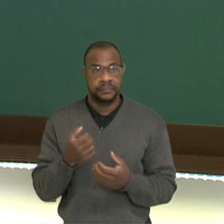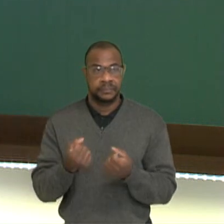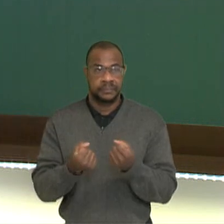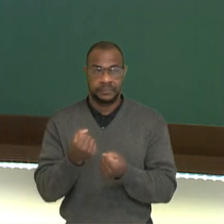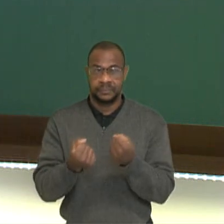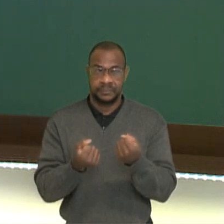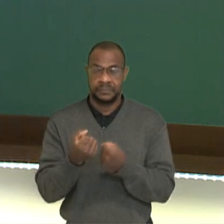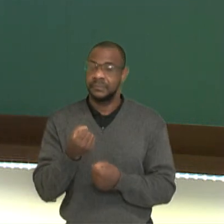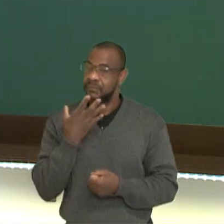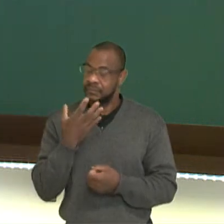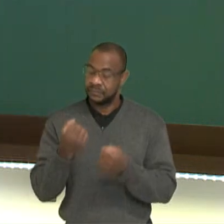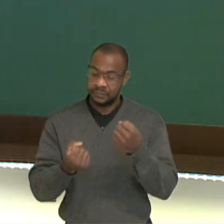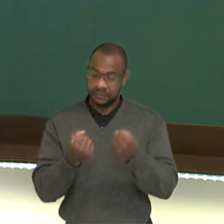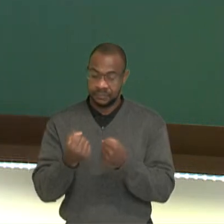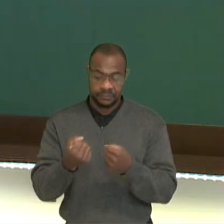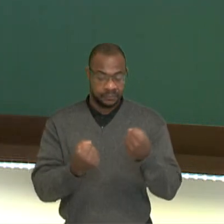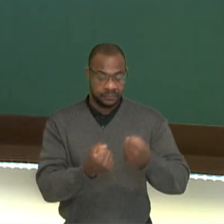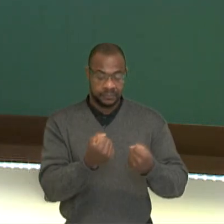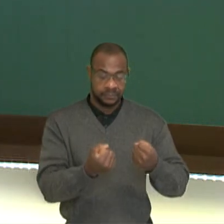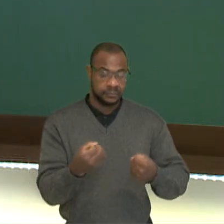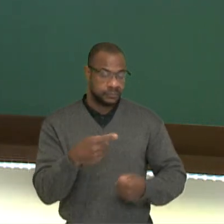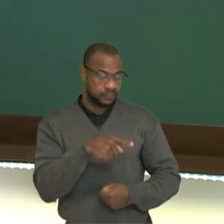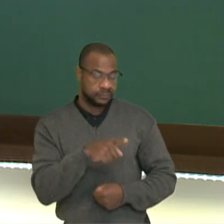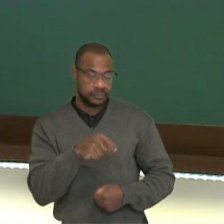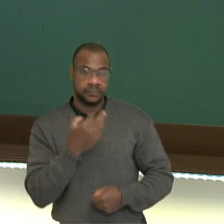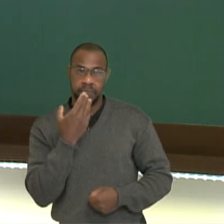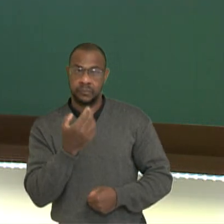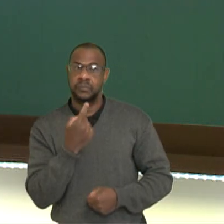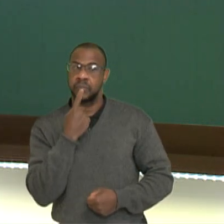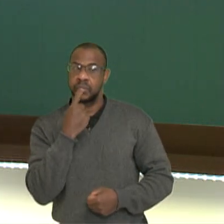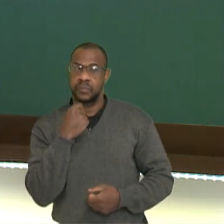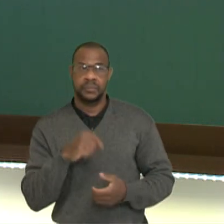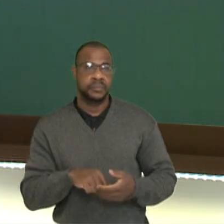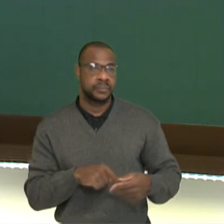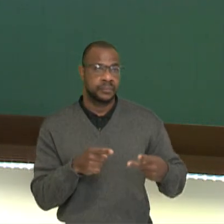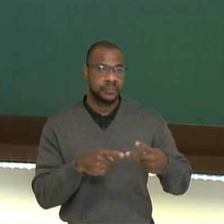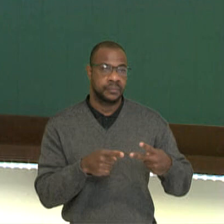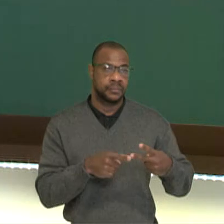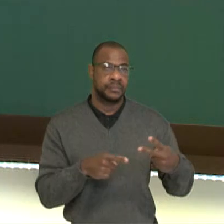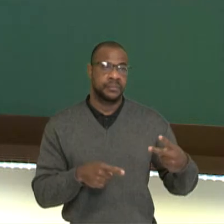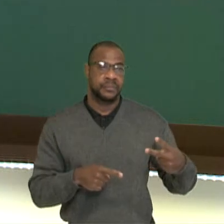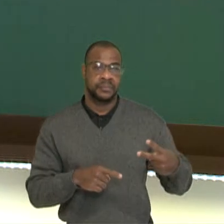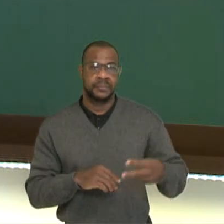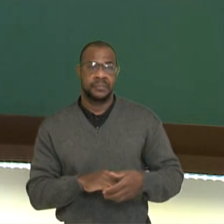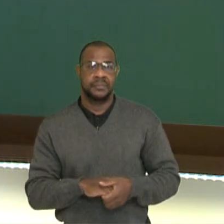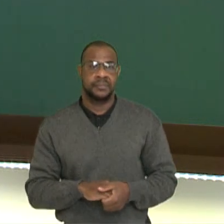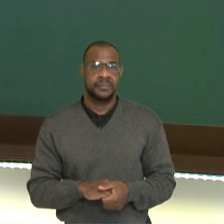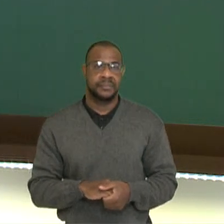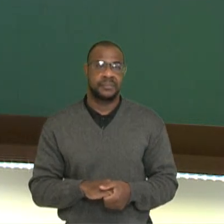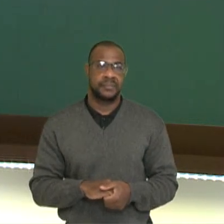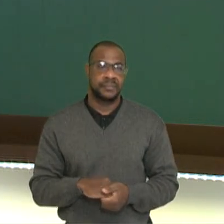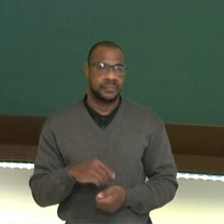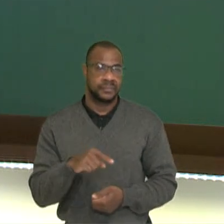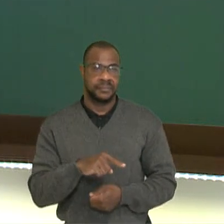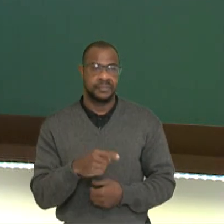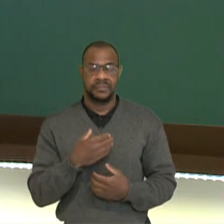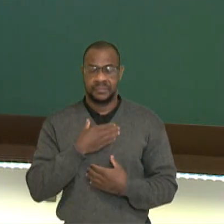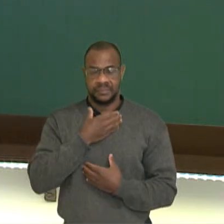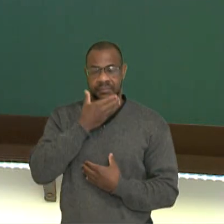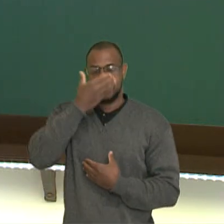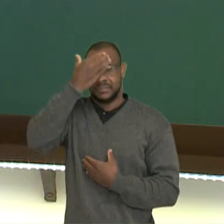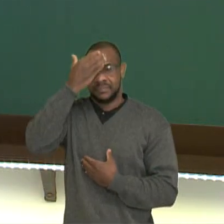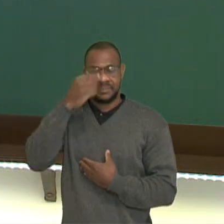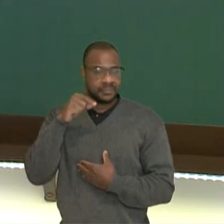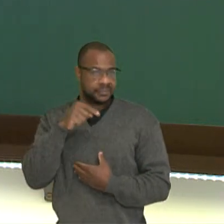o carro novo dela é vermelho. E por fim, the giraffe lives in Africa, its neck very long. Então, as